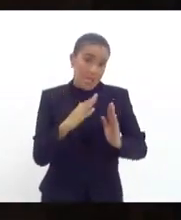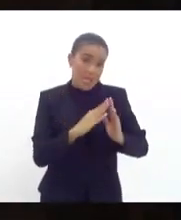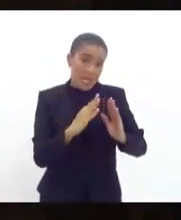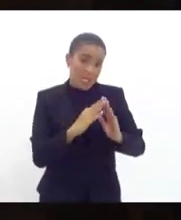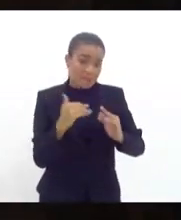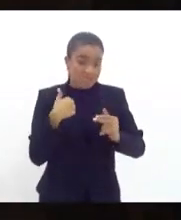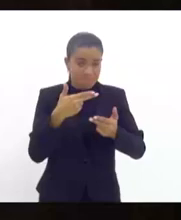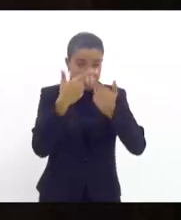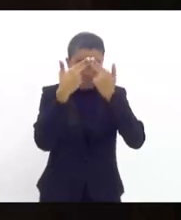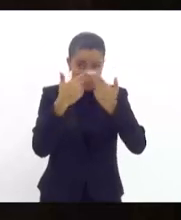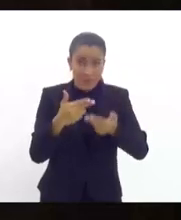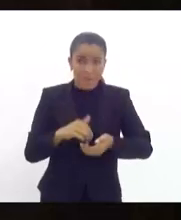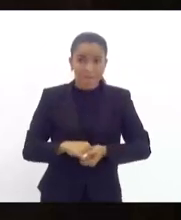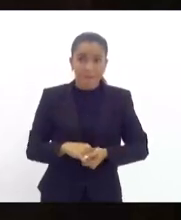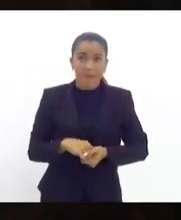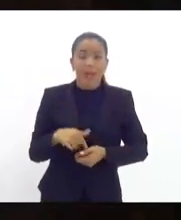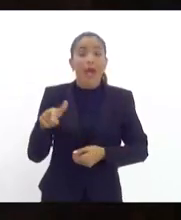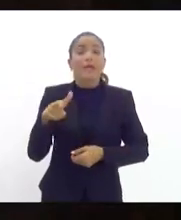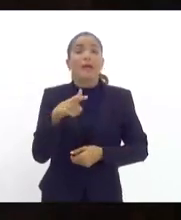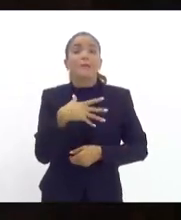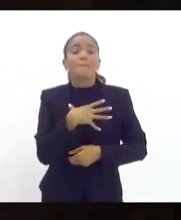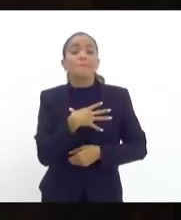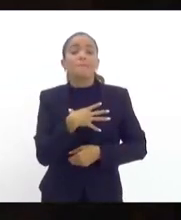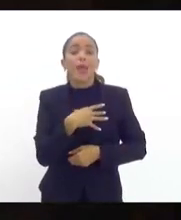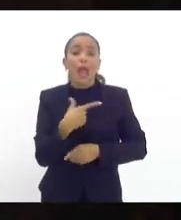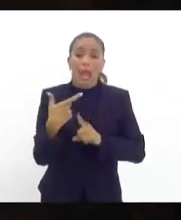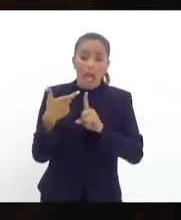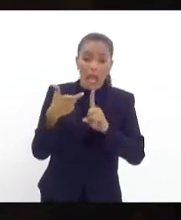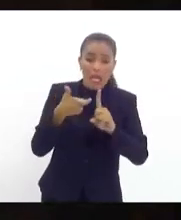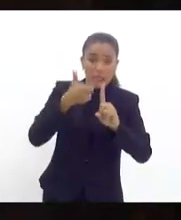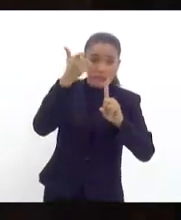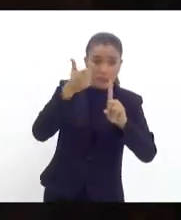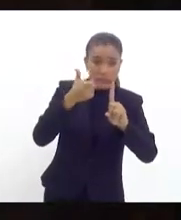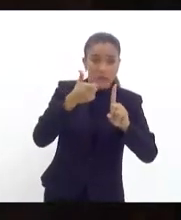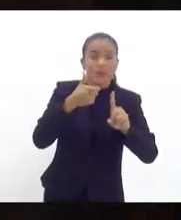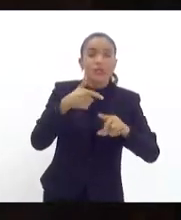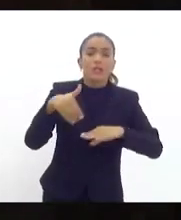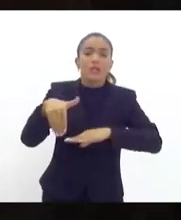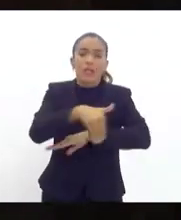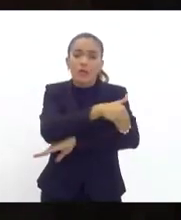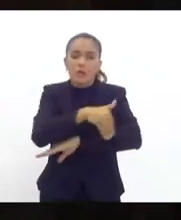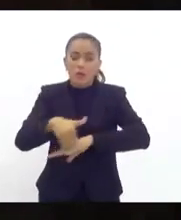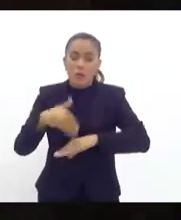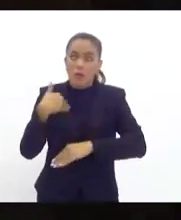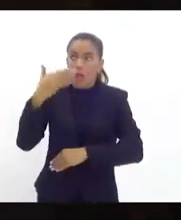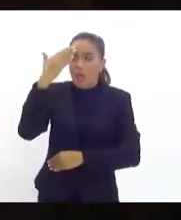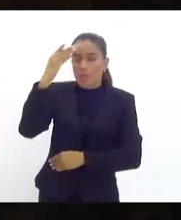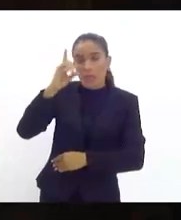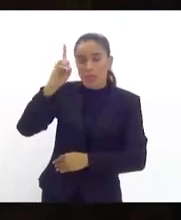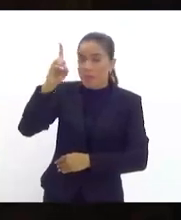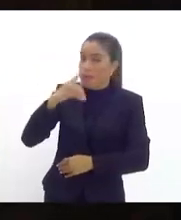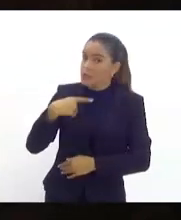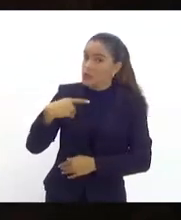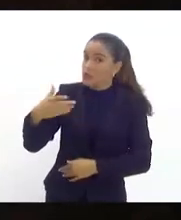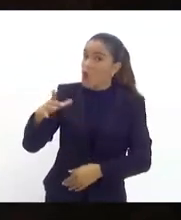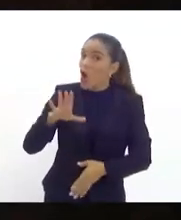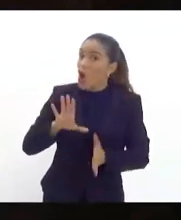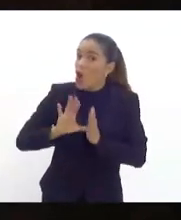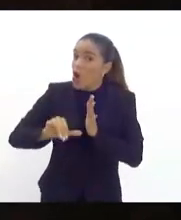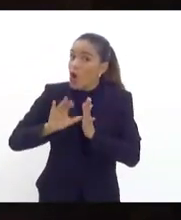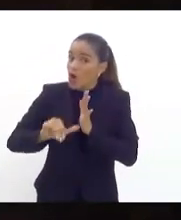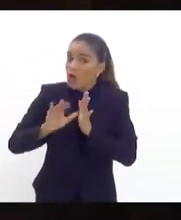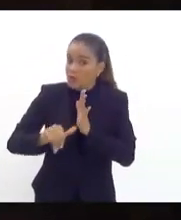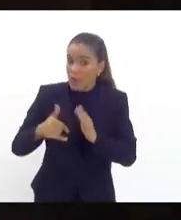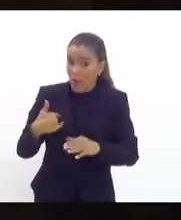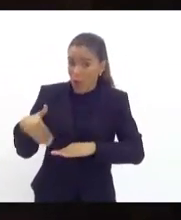aí a pessoa que é assaltada na rua ela é assaltada e tem que dar Graças a Deus que só foi assaltada porque hoje a gente sai na